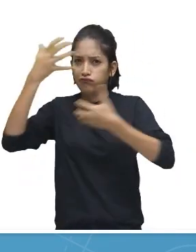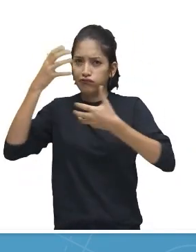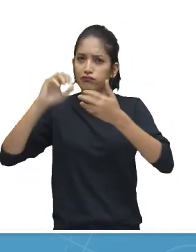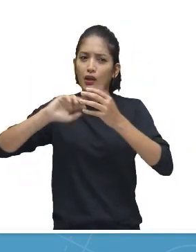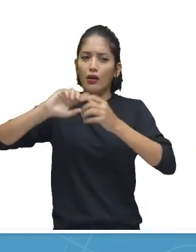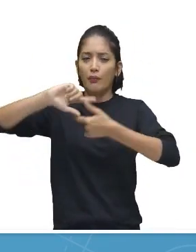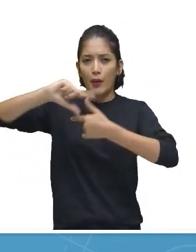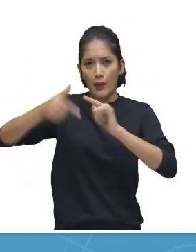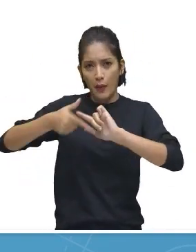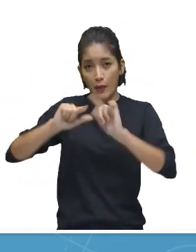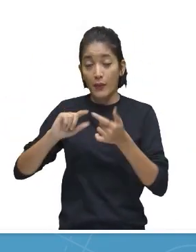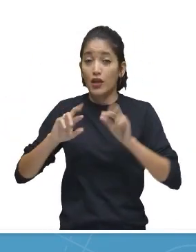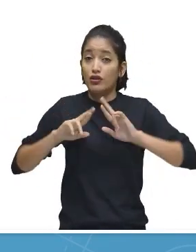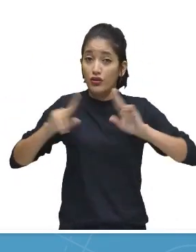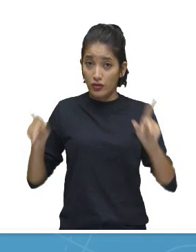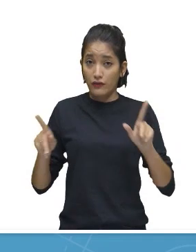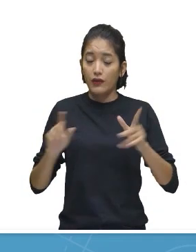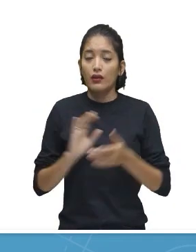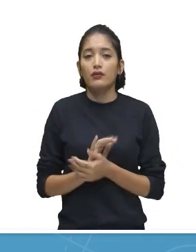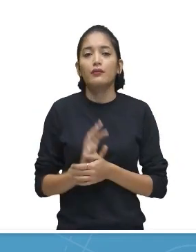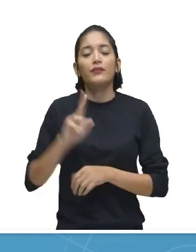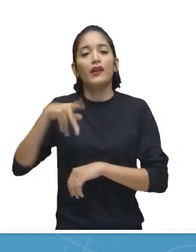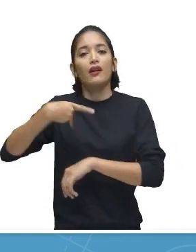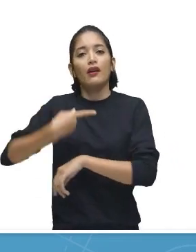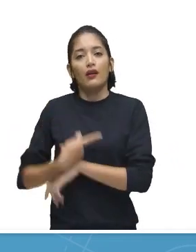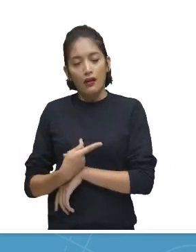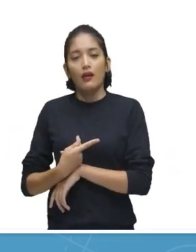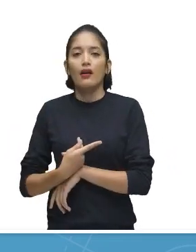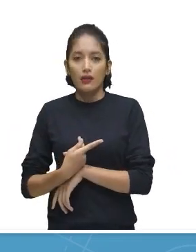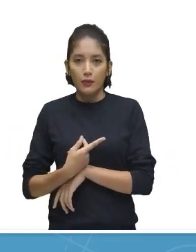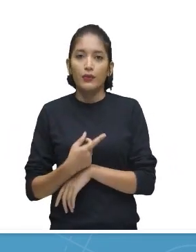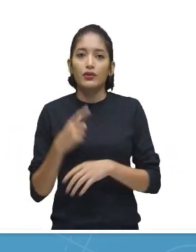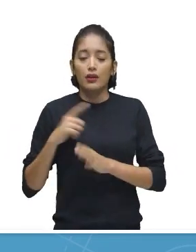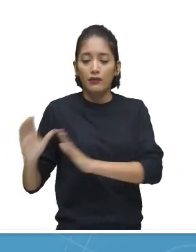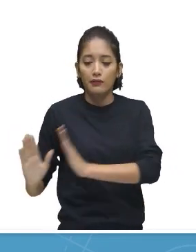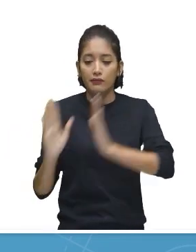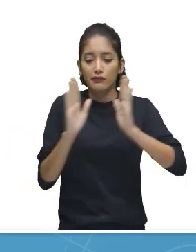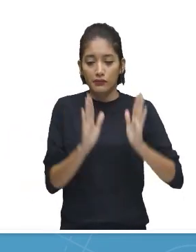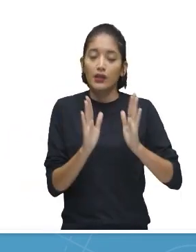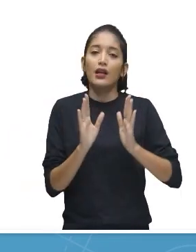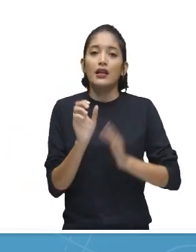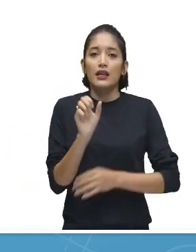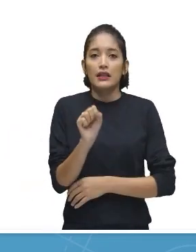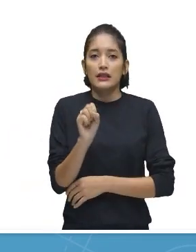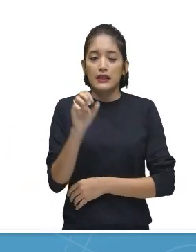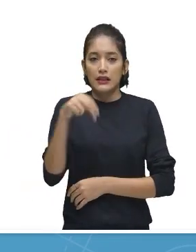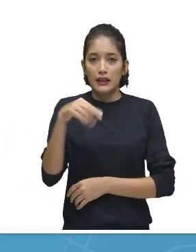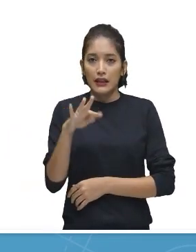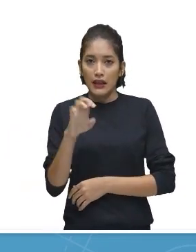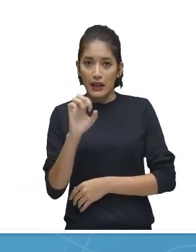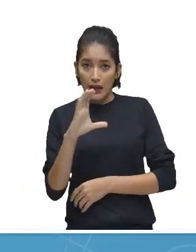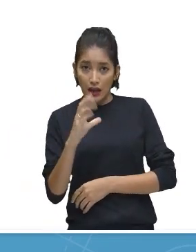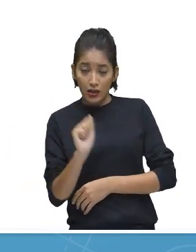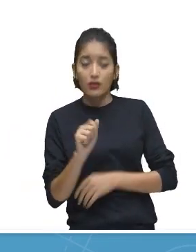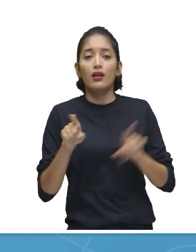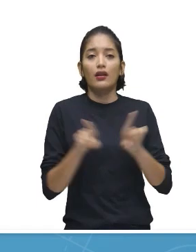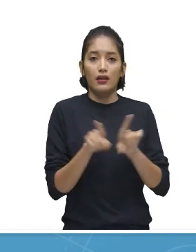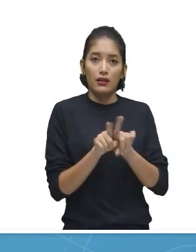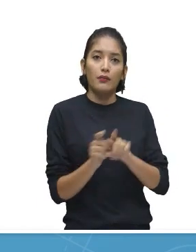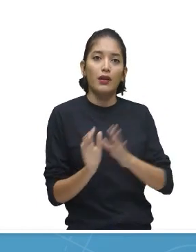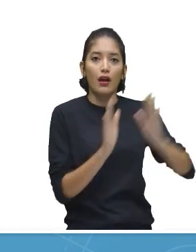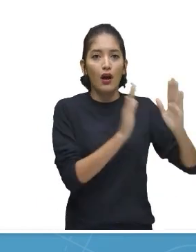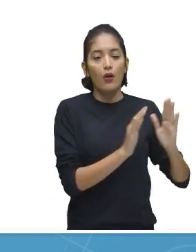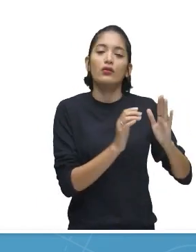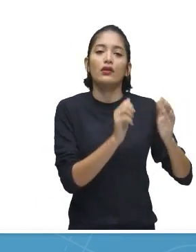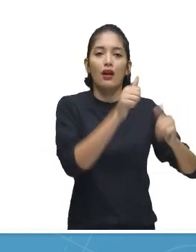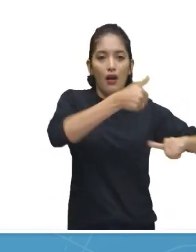houve a fase sintética e a fase analítica, que a gente vai agora estudar cada uma fase